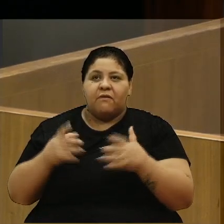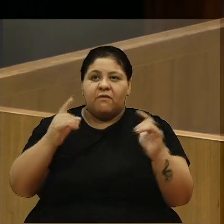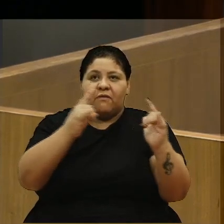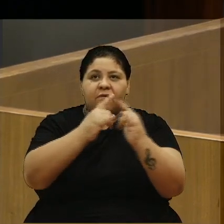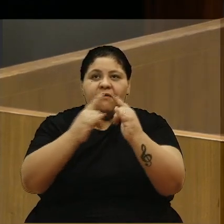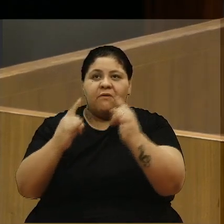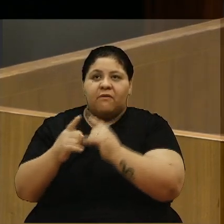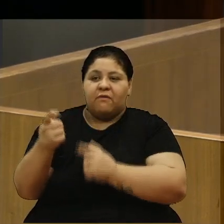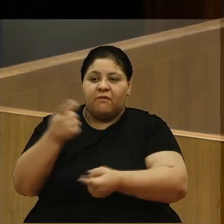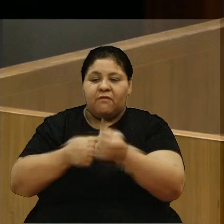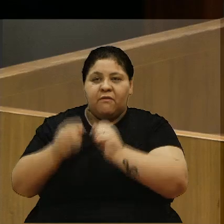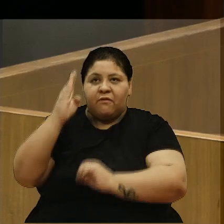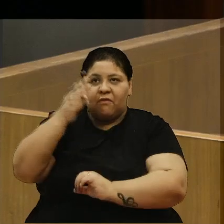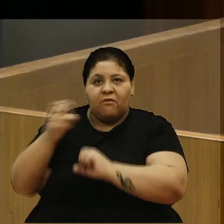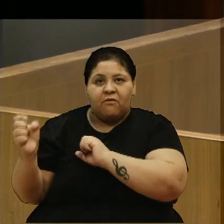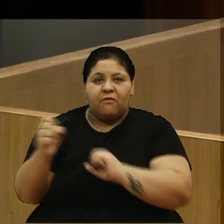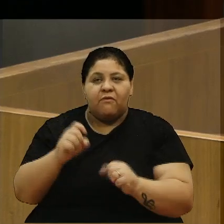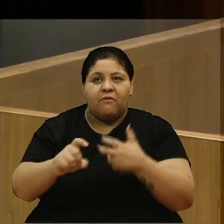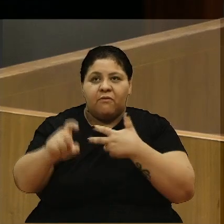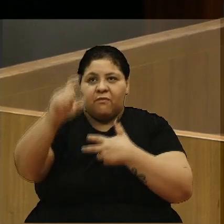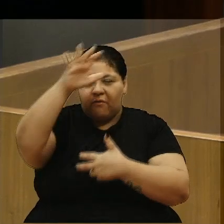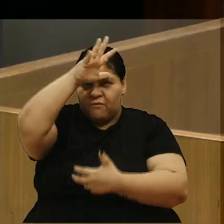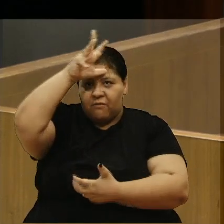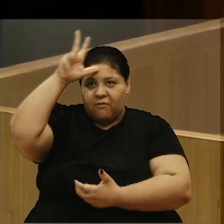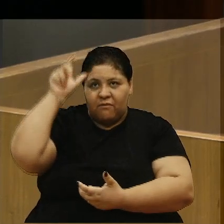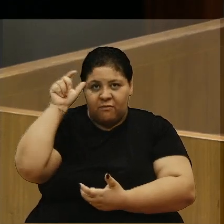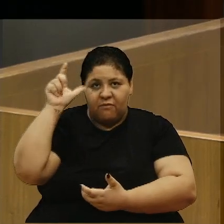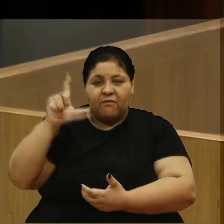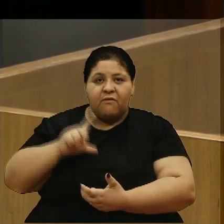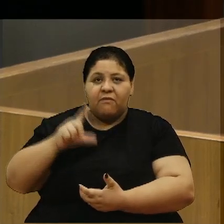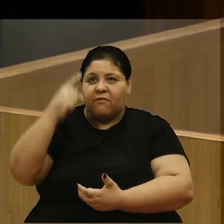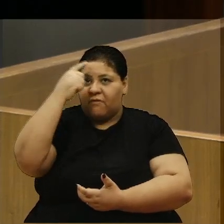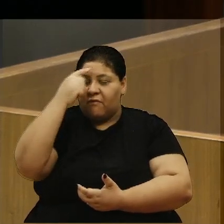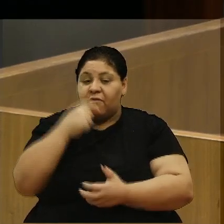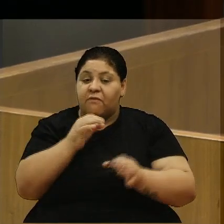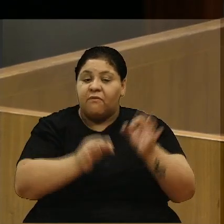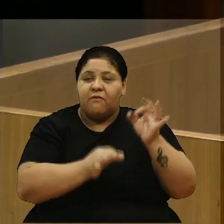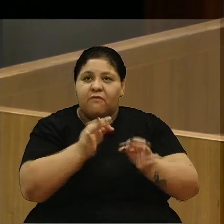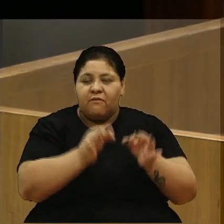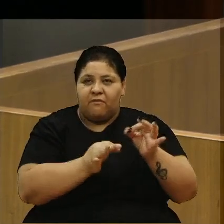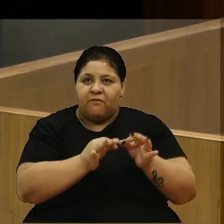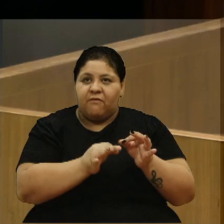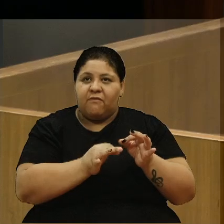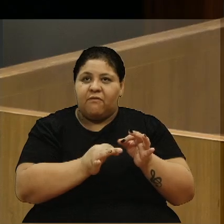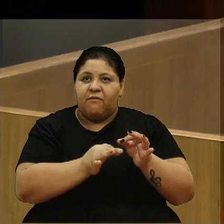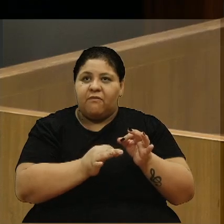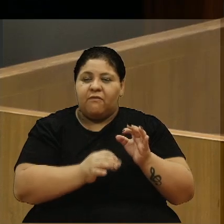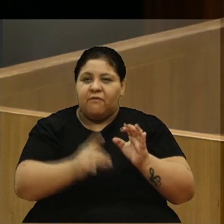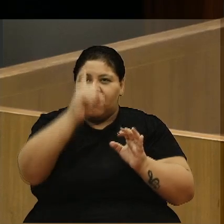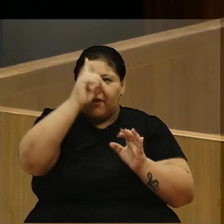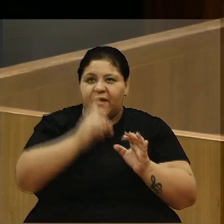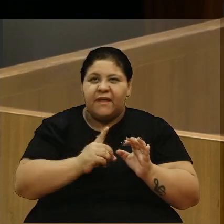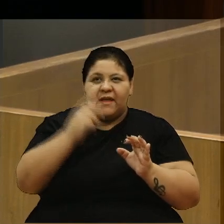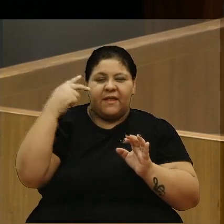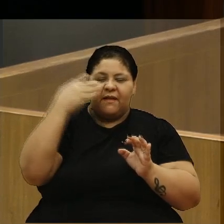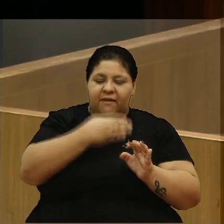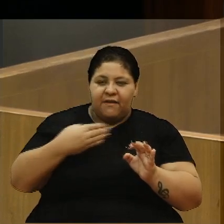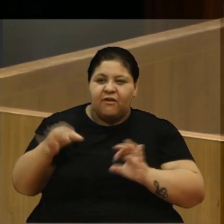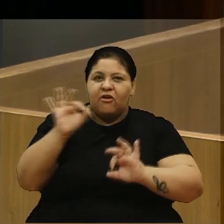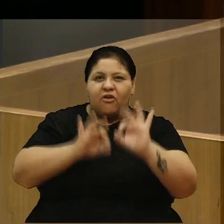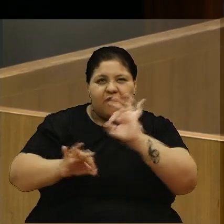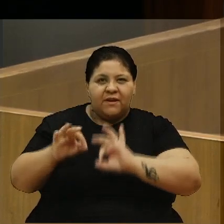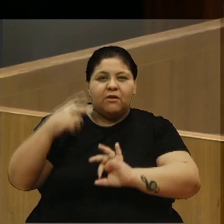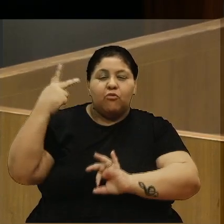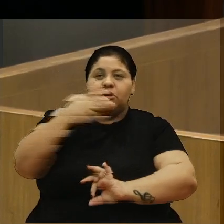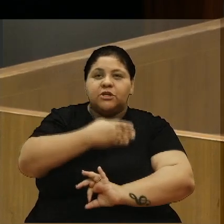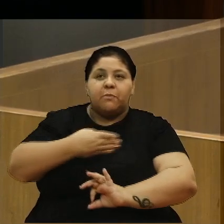da administração indireta do Poder Executivo Municipal com personalidade jurídica de direito público, que organiza a política pública de assistência